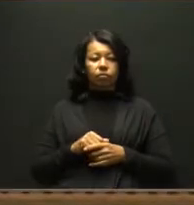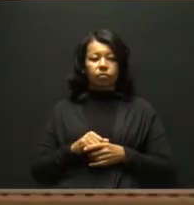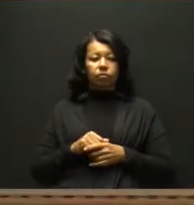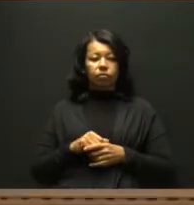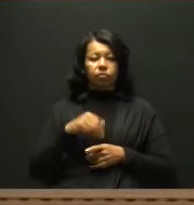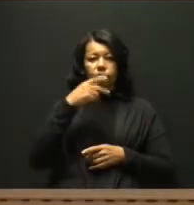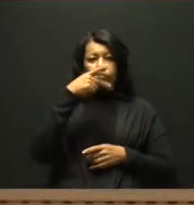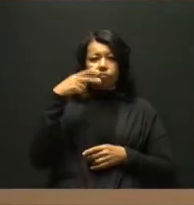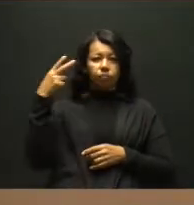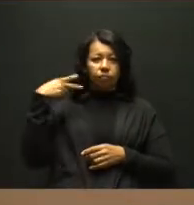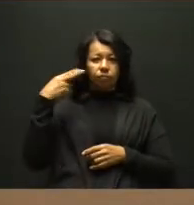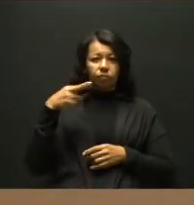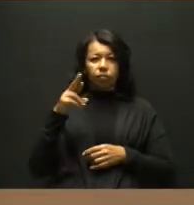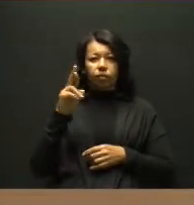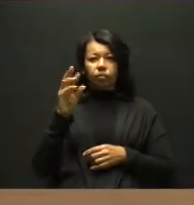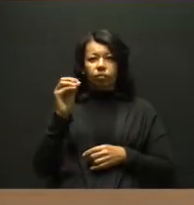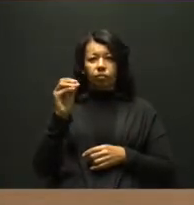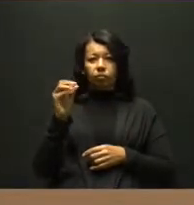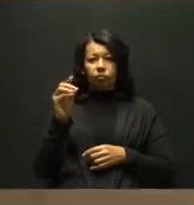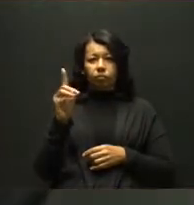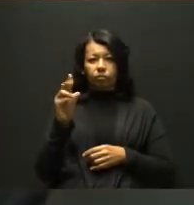a palavra o vereador rodrigo